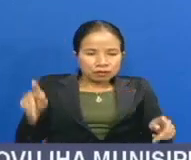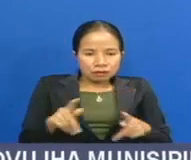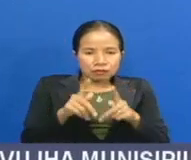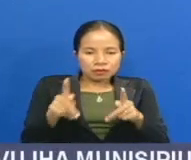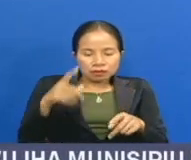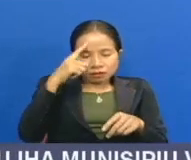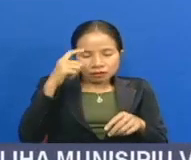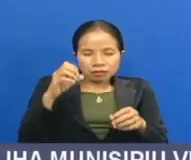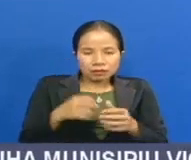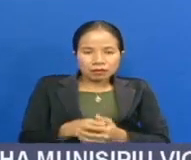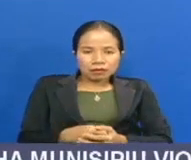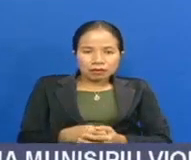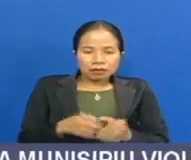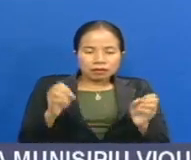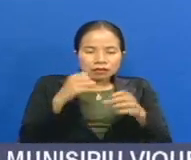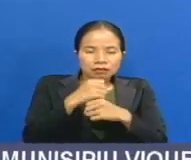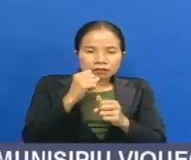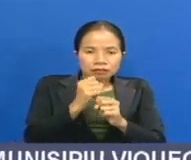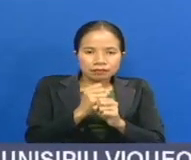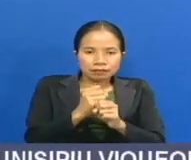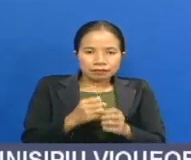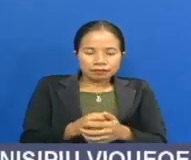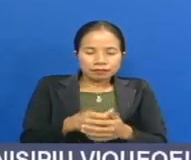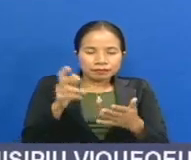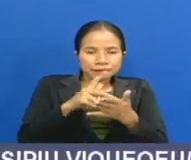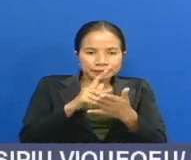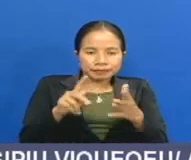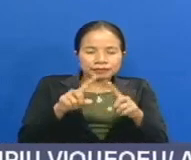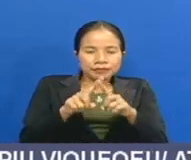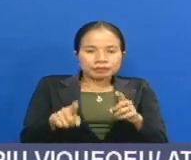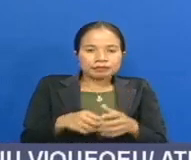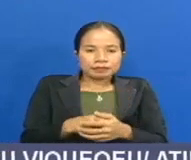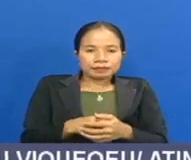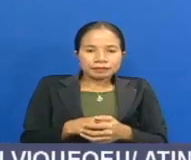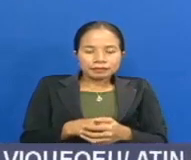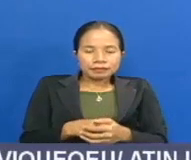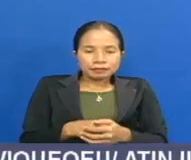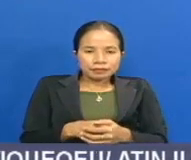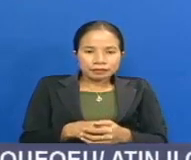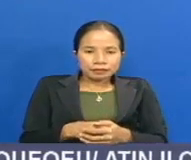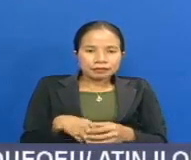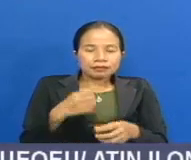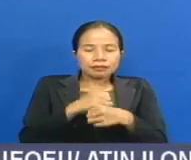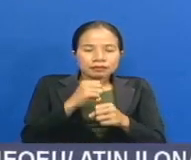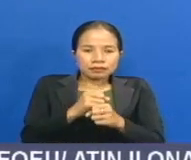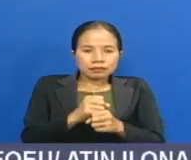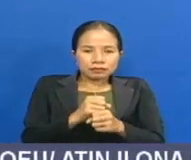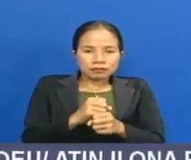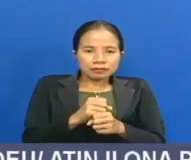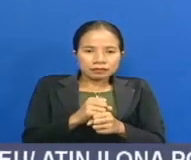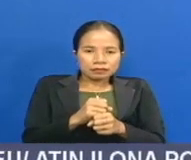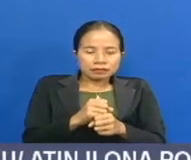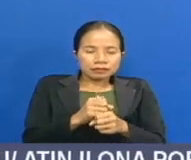temos lá os cometer crime rumo, nem parte de infração. Então, então a destruição, tempo